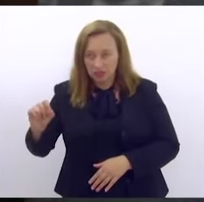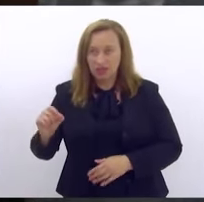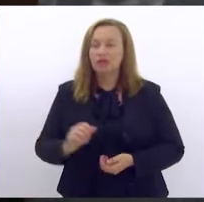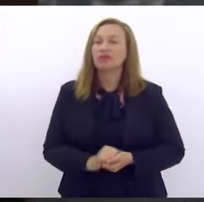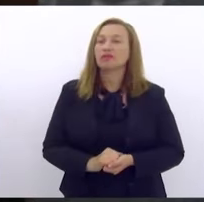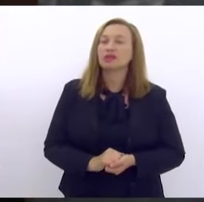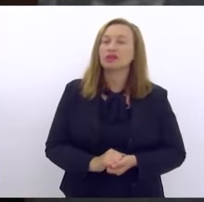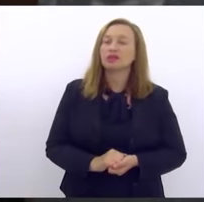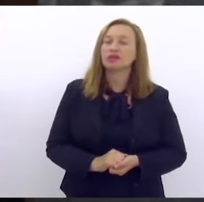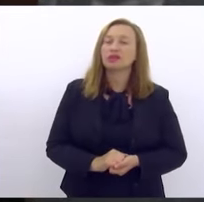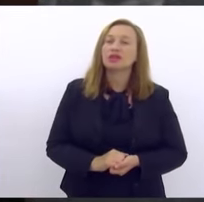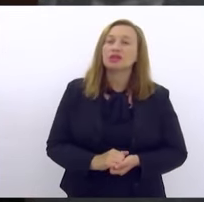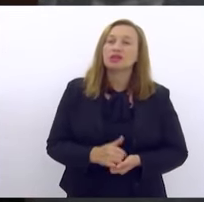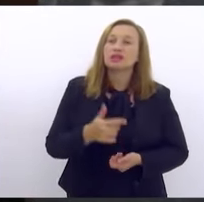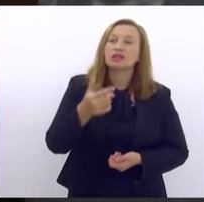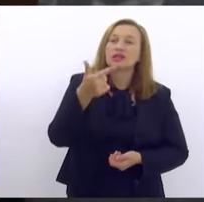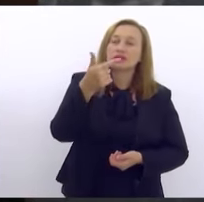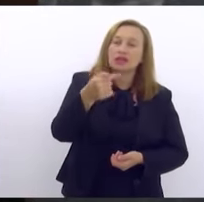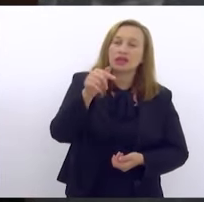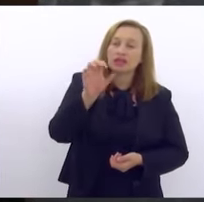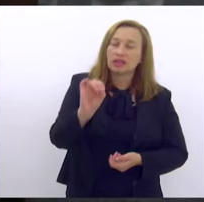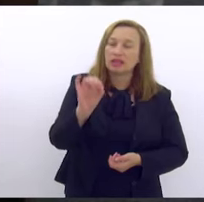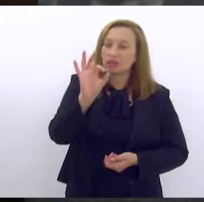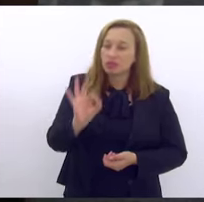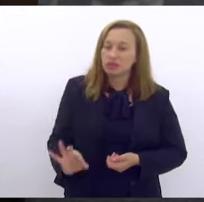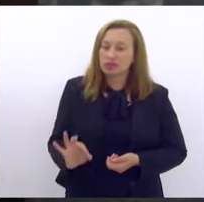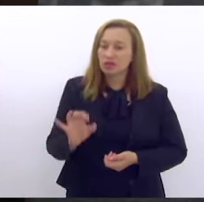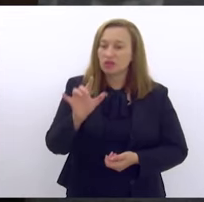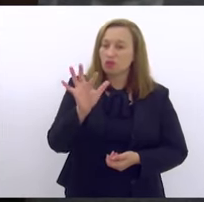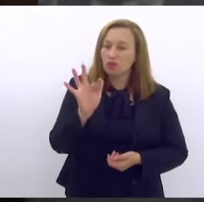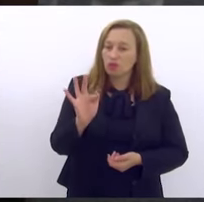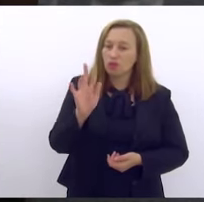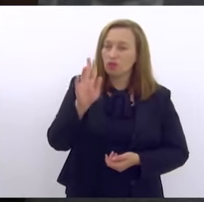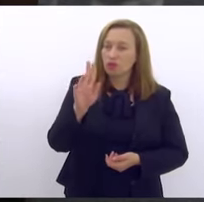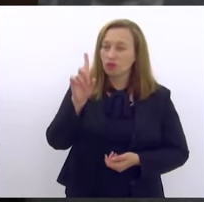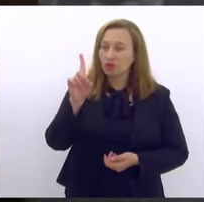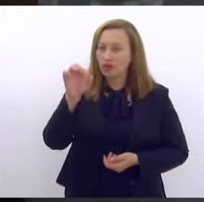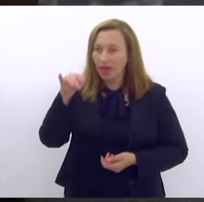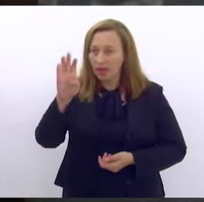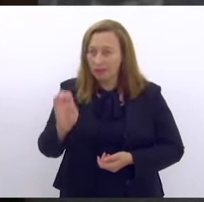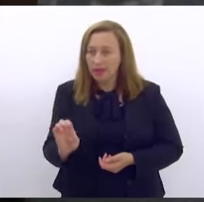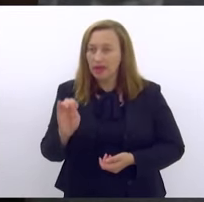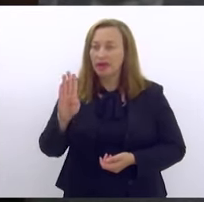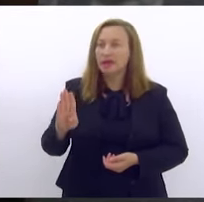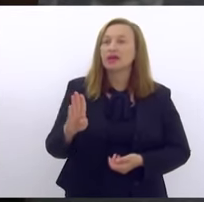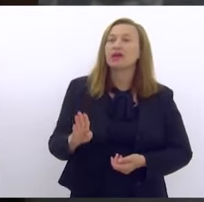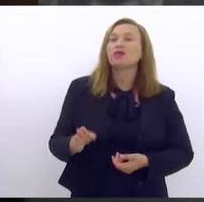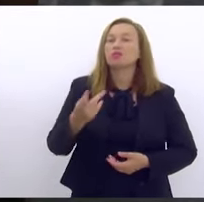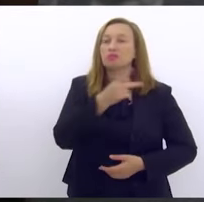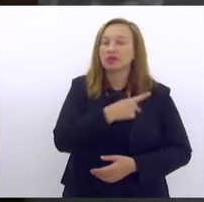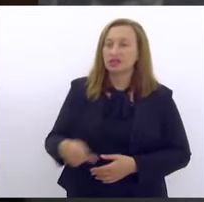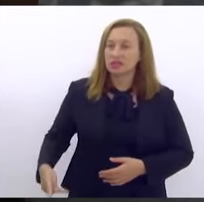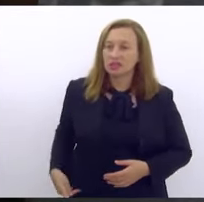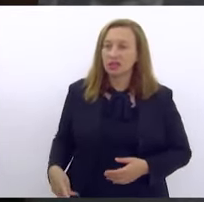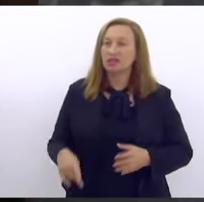mínimo de 70% do Fundeb a serem gastos com o pessoal da educação. Como presidenta da Comissão da Ciência, Tecnologia e